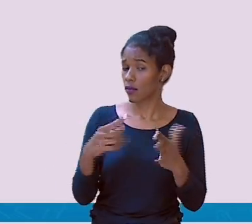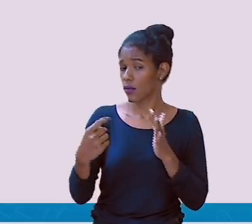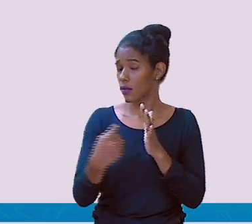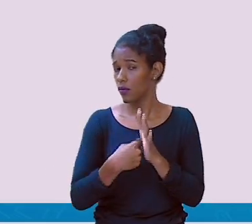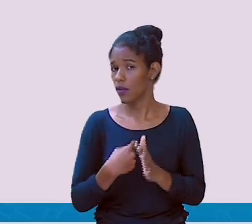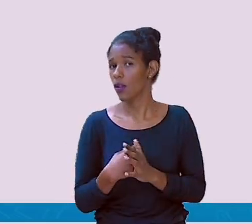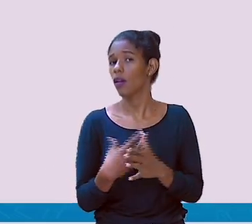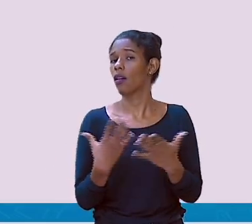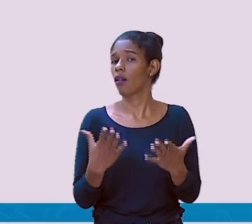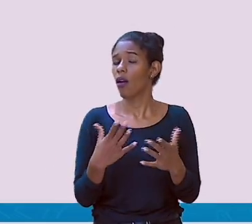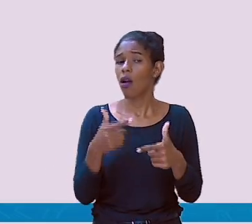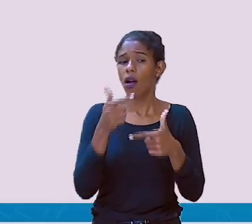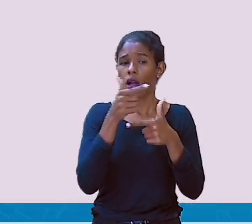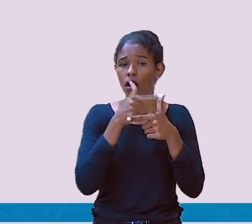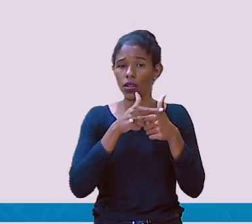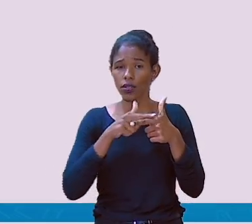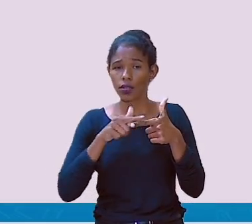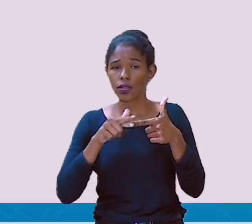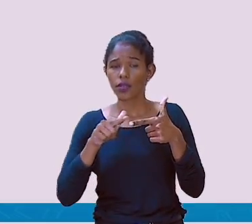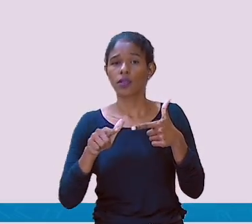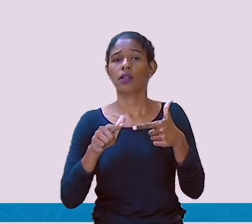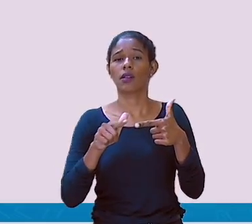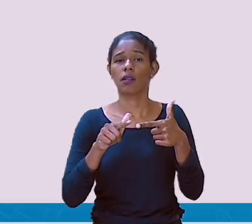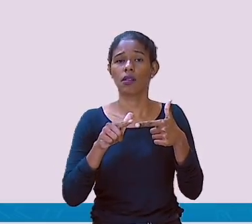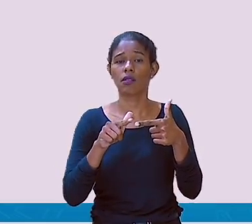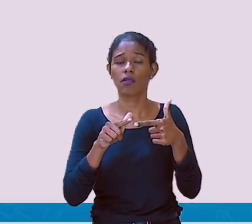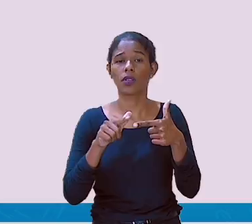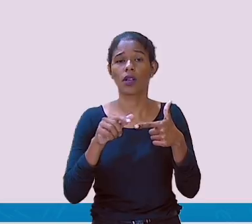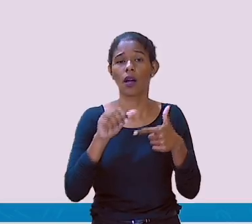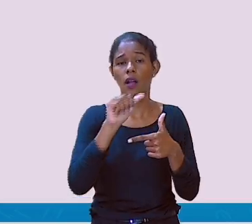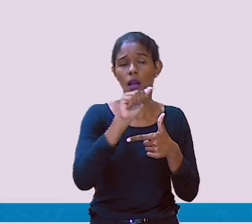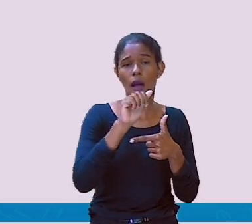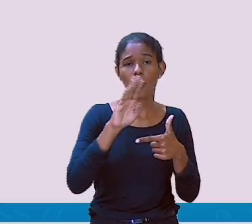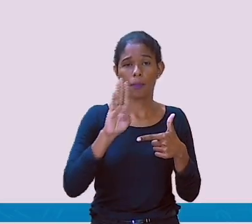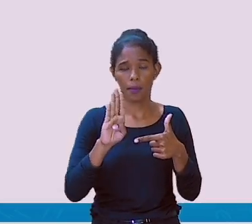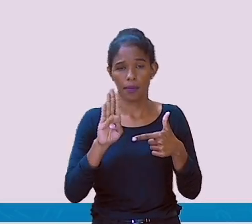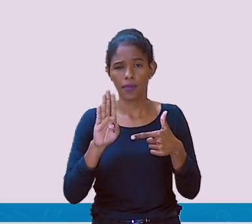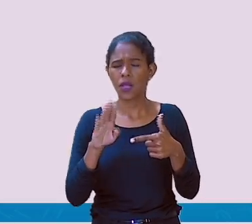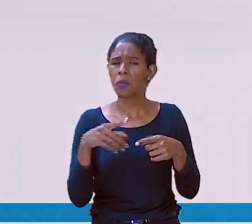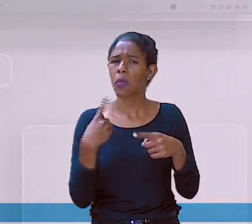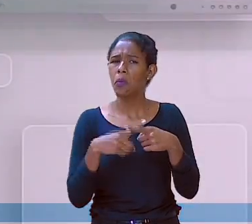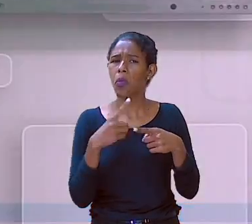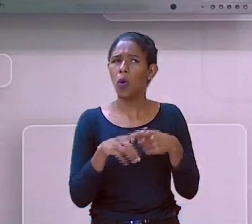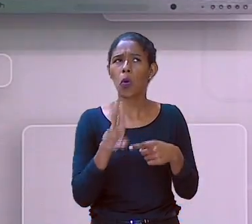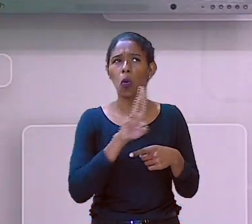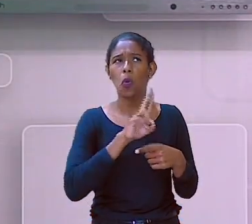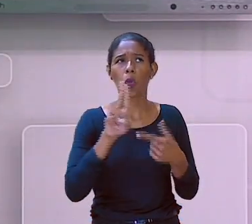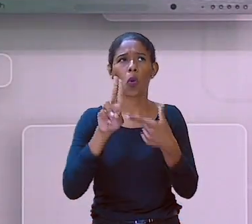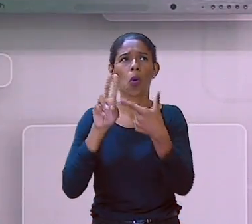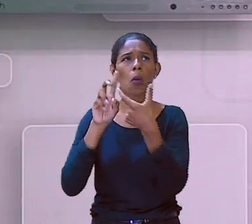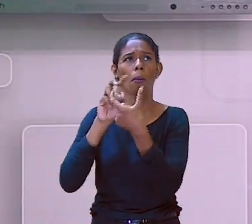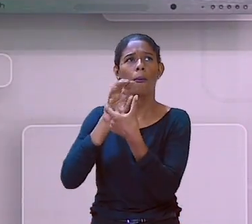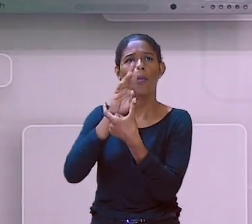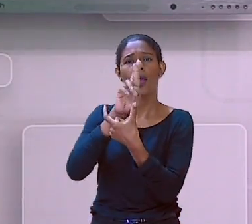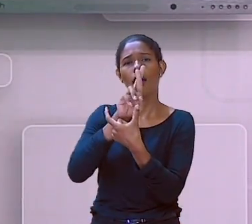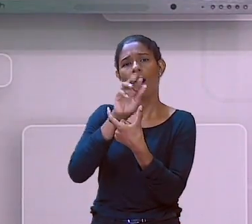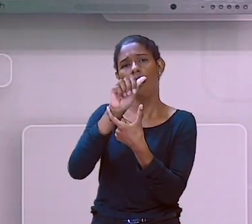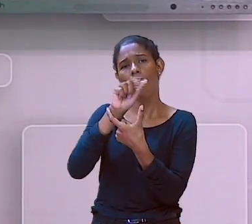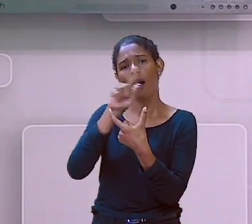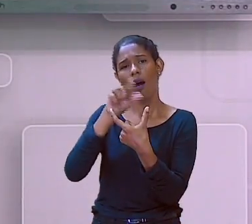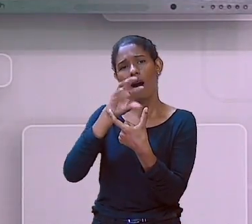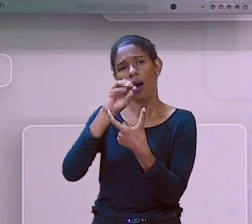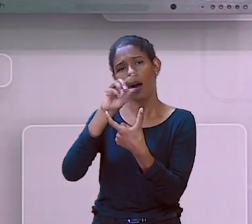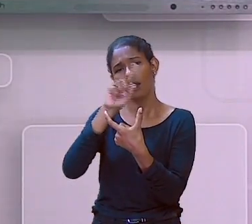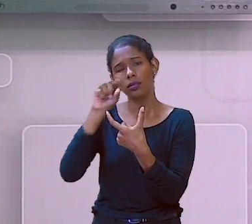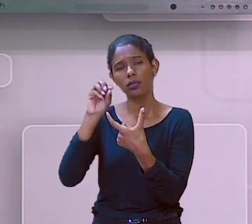é a divisão entre A e B? Sim. Mas por que recebe o nome de razão? Porque a razão, ela